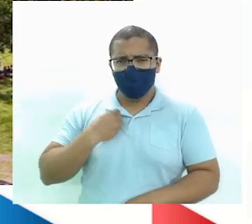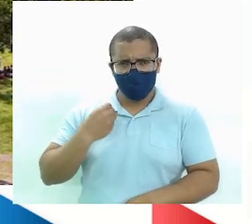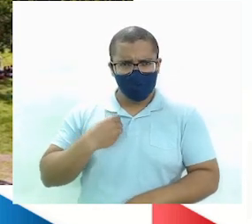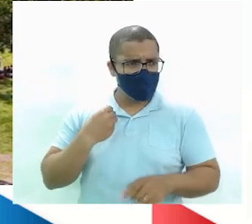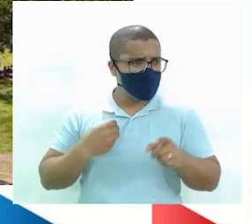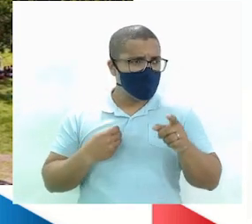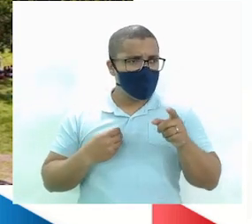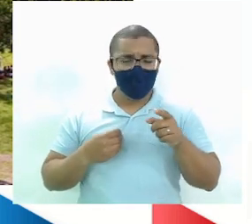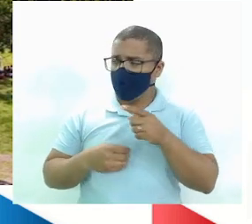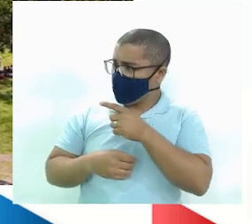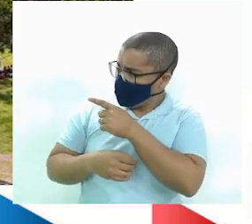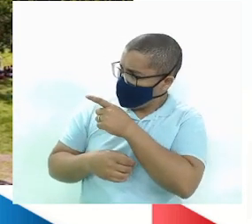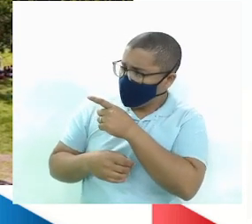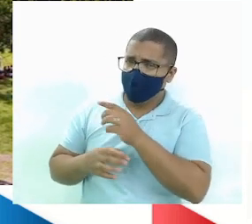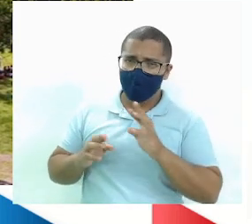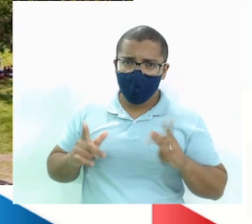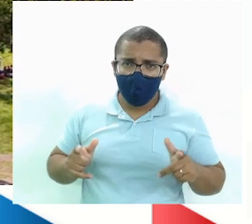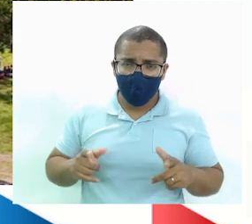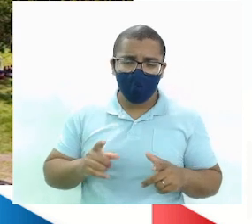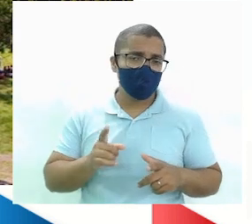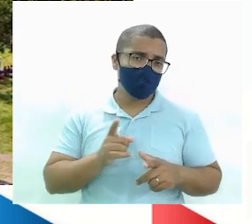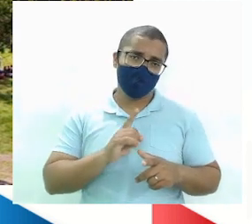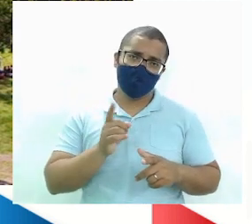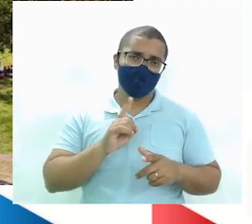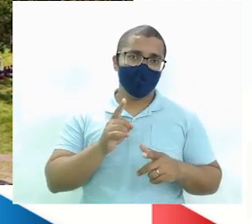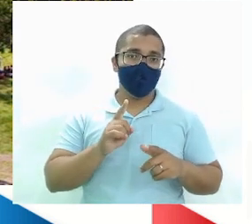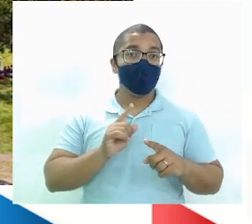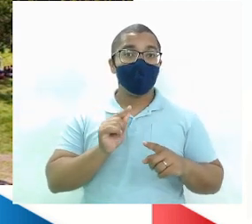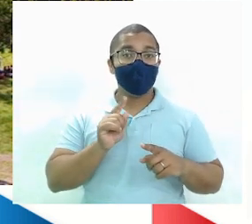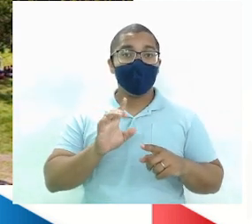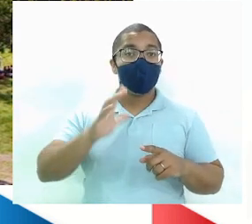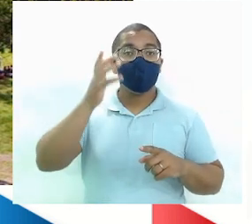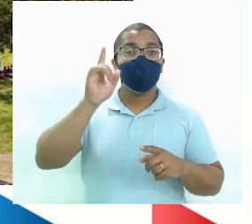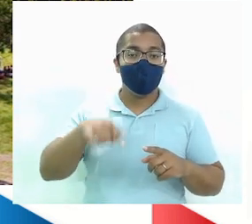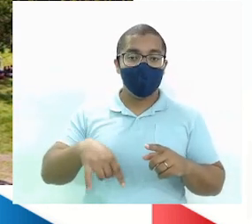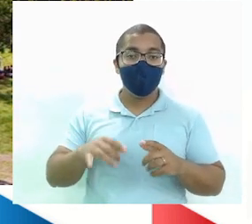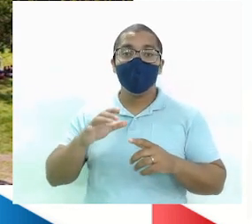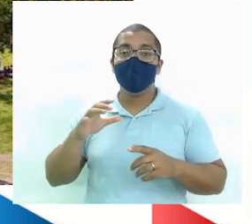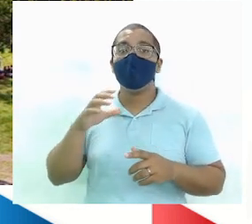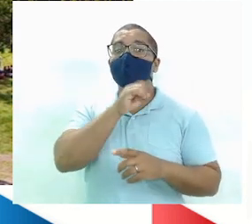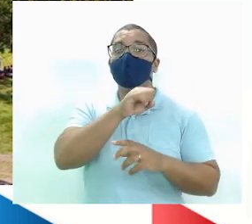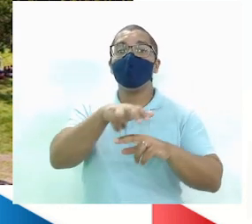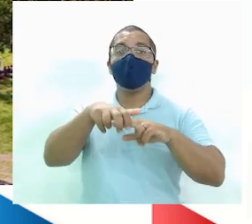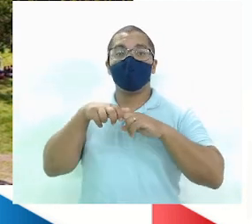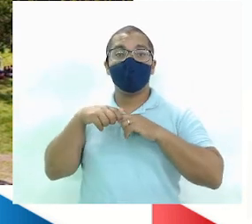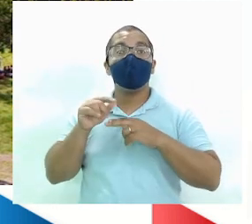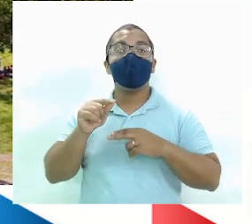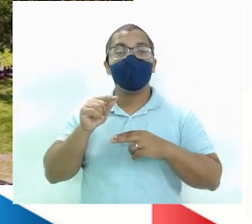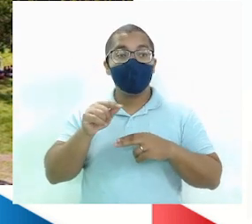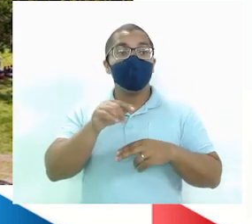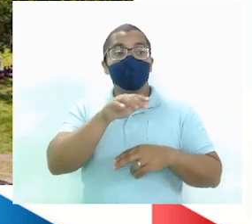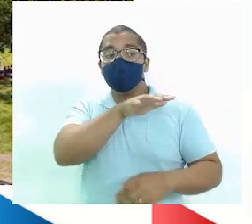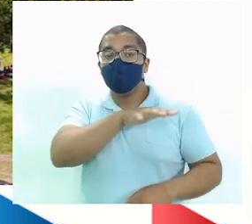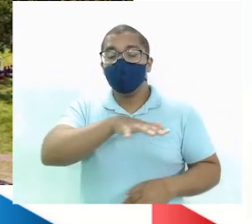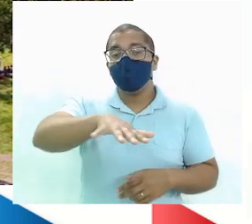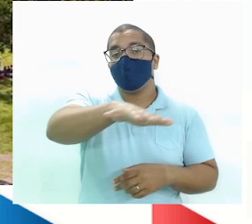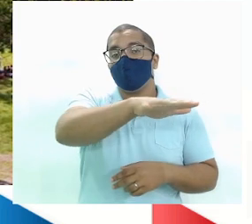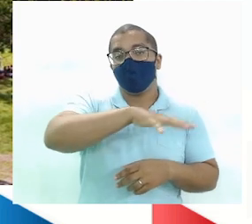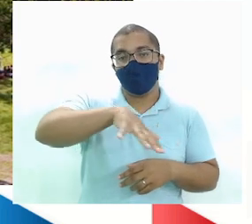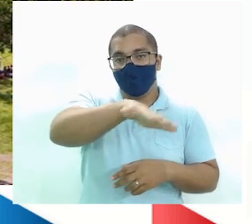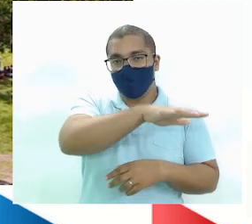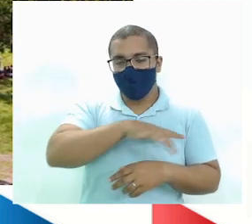diferente, nada de normal. O que houve foi uma muito rápida dos territórios por conta daquilo que eu disse, que é